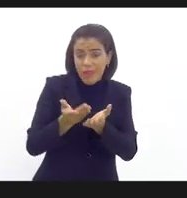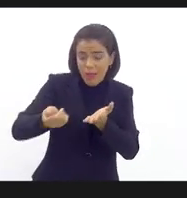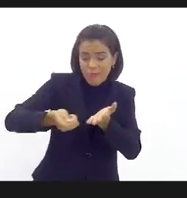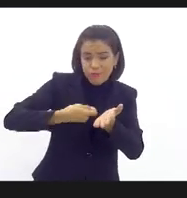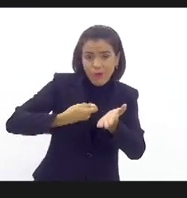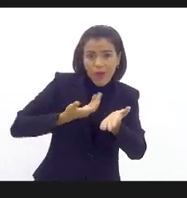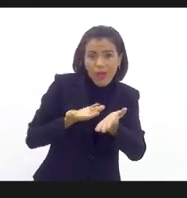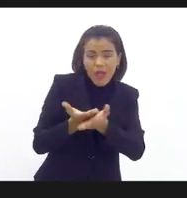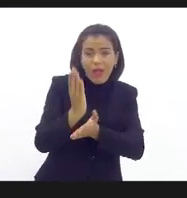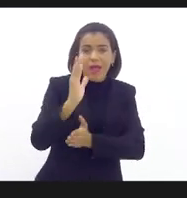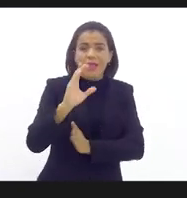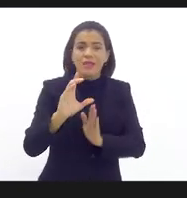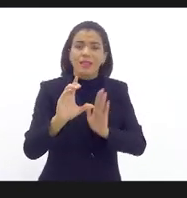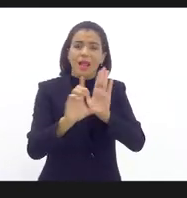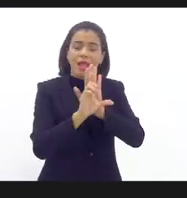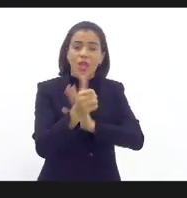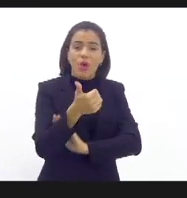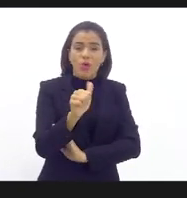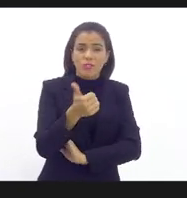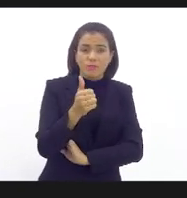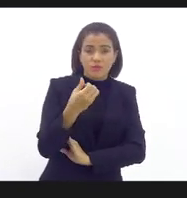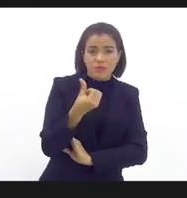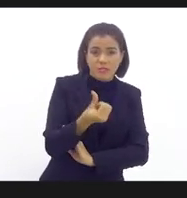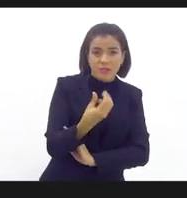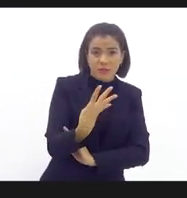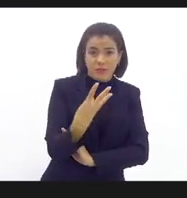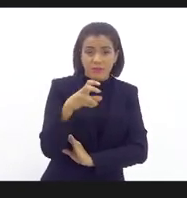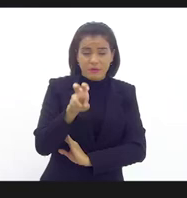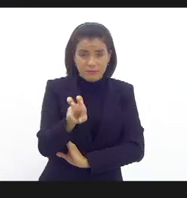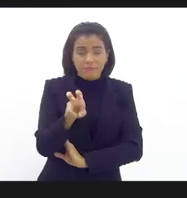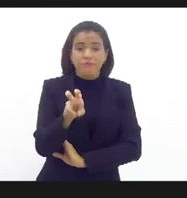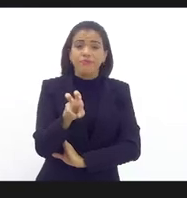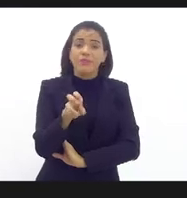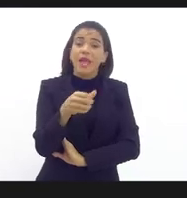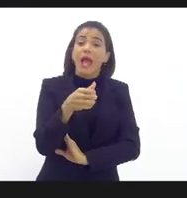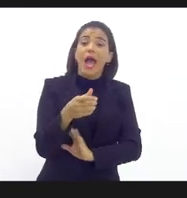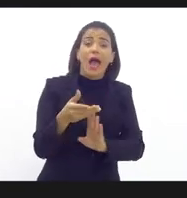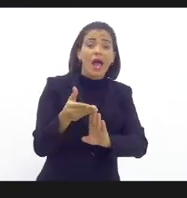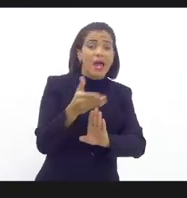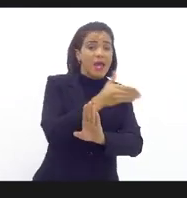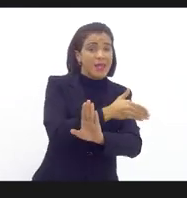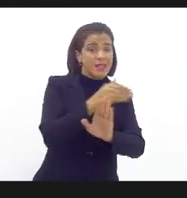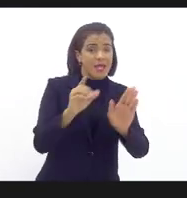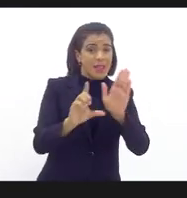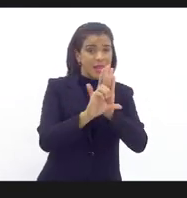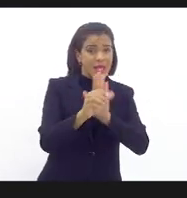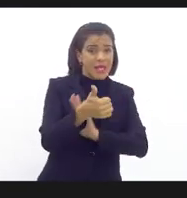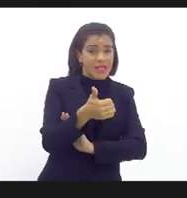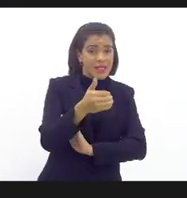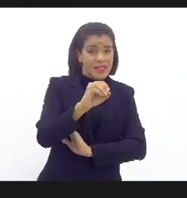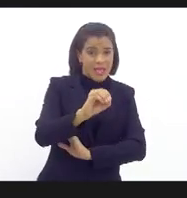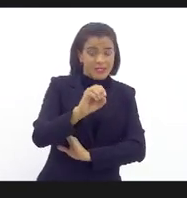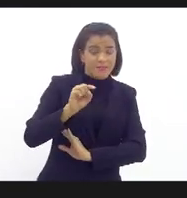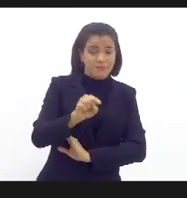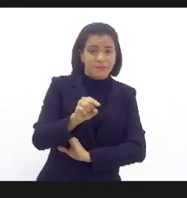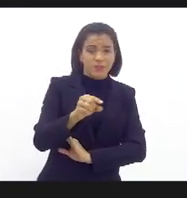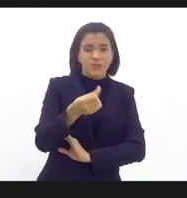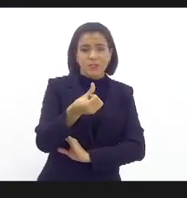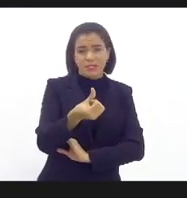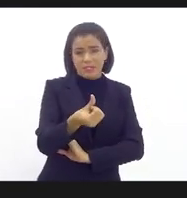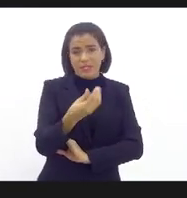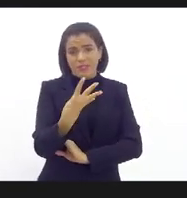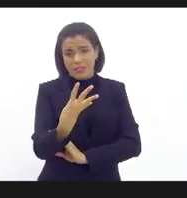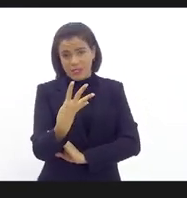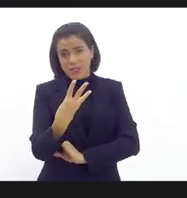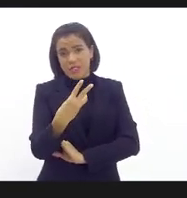11.645, a 10.639 não foi revogada. Então, entendemos que a